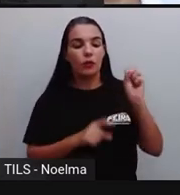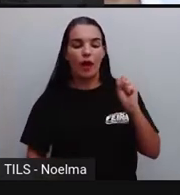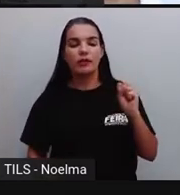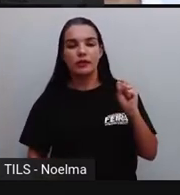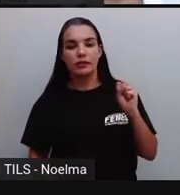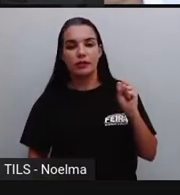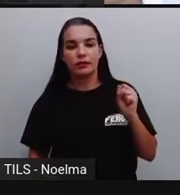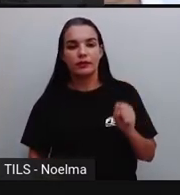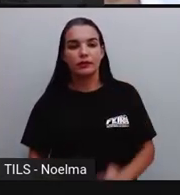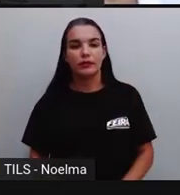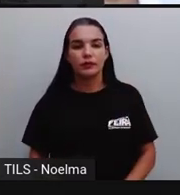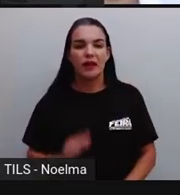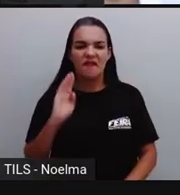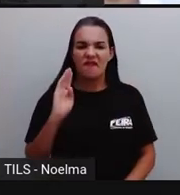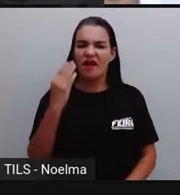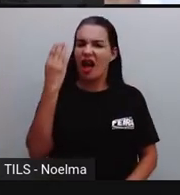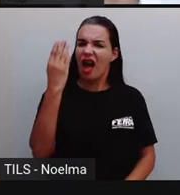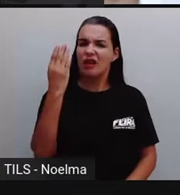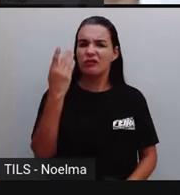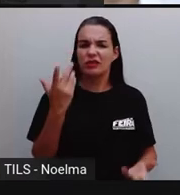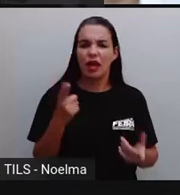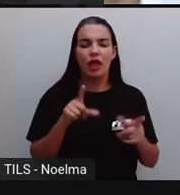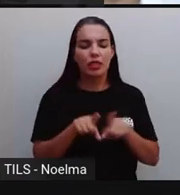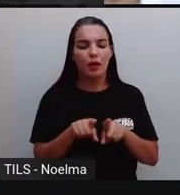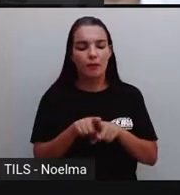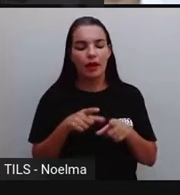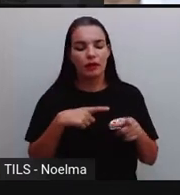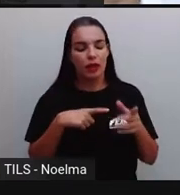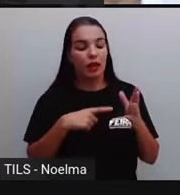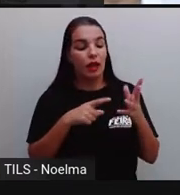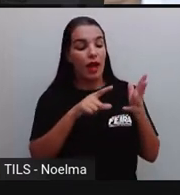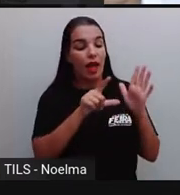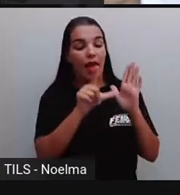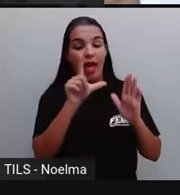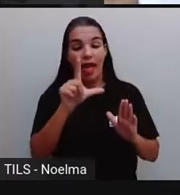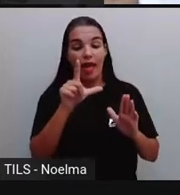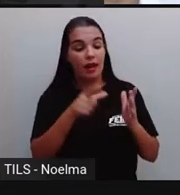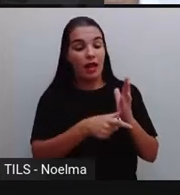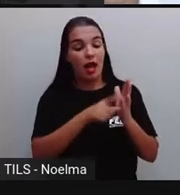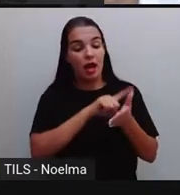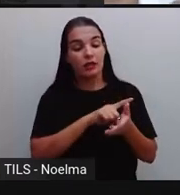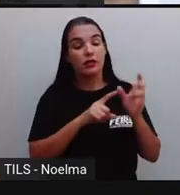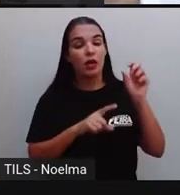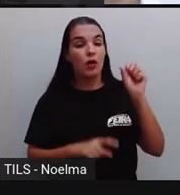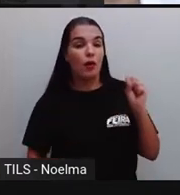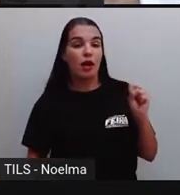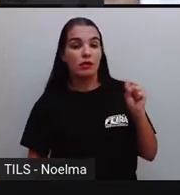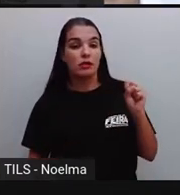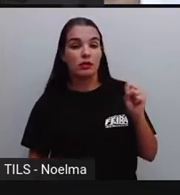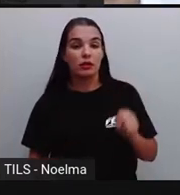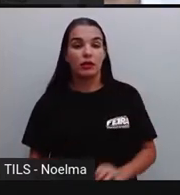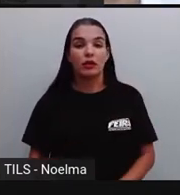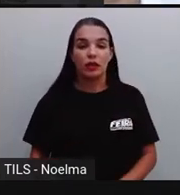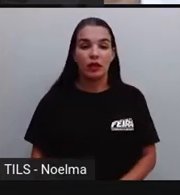consoante. Falsa. Ó, eu tenho aqui a letra L, que é